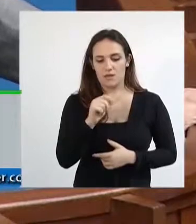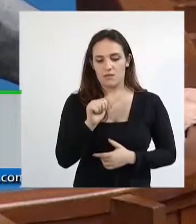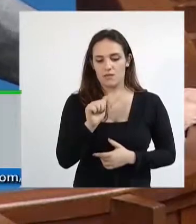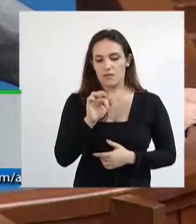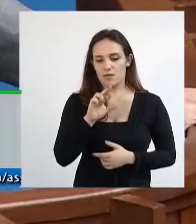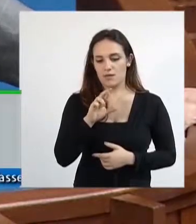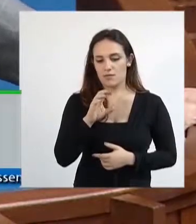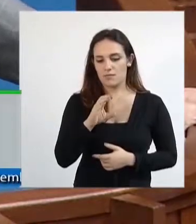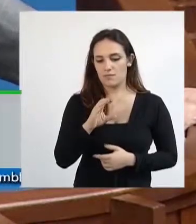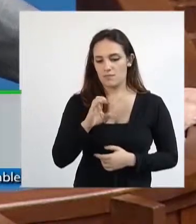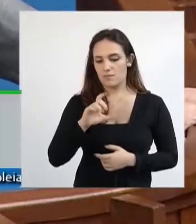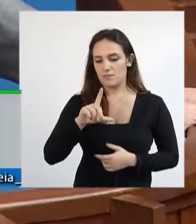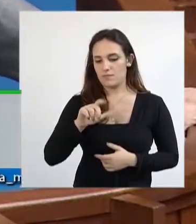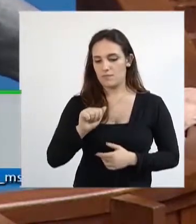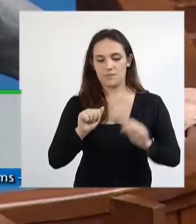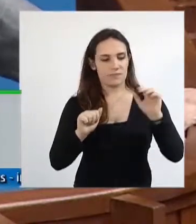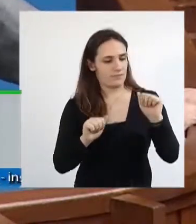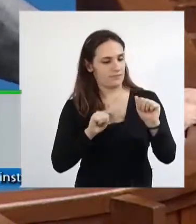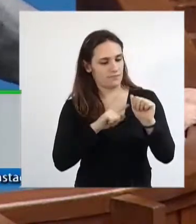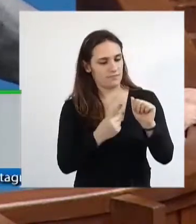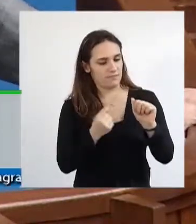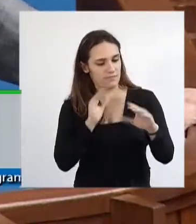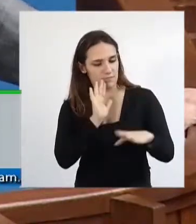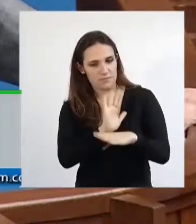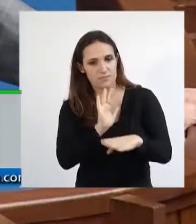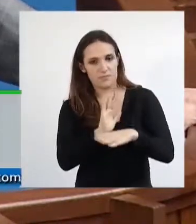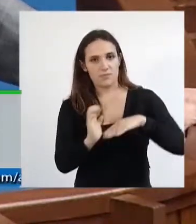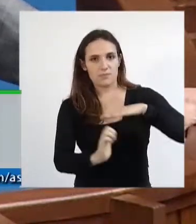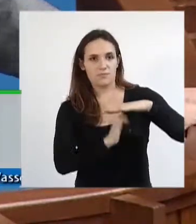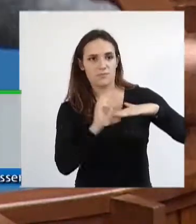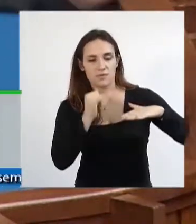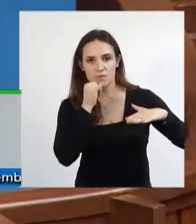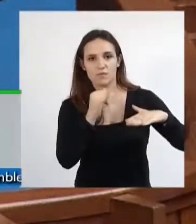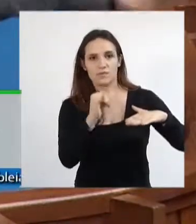as geradoras, e aí está beneficiando o setor privado?